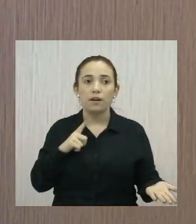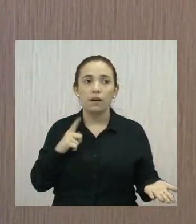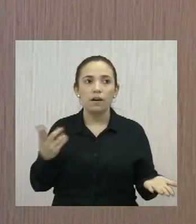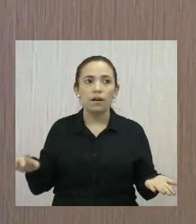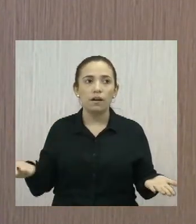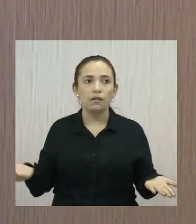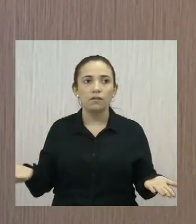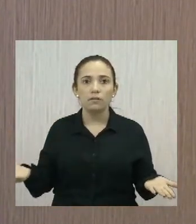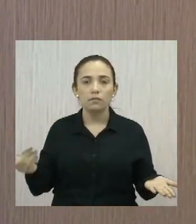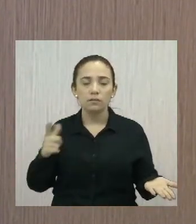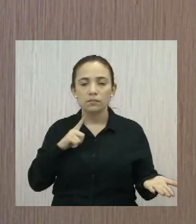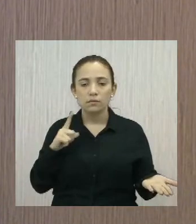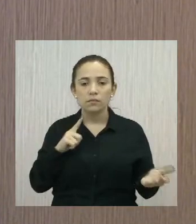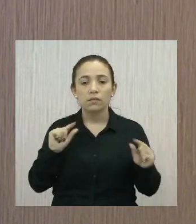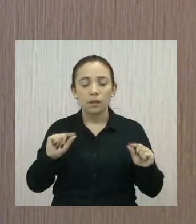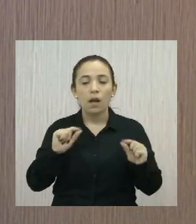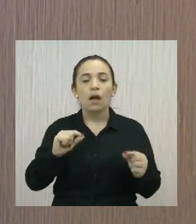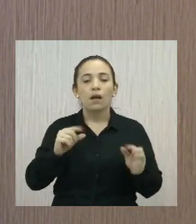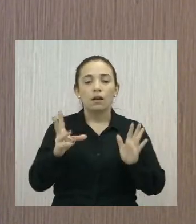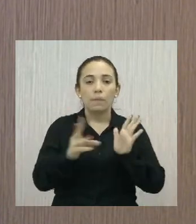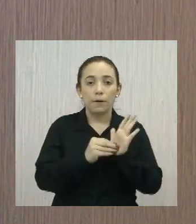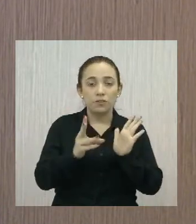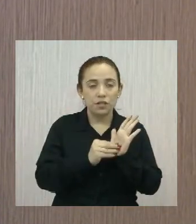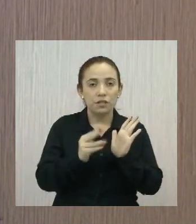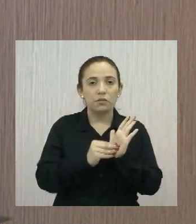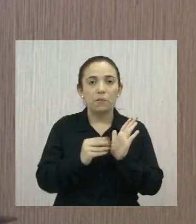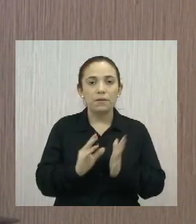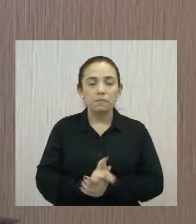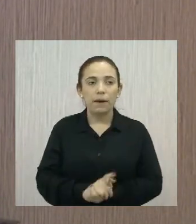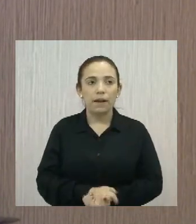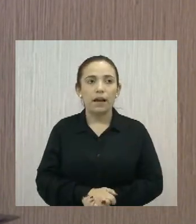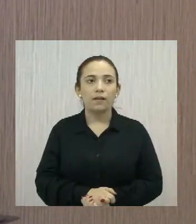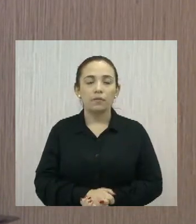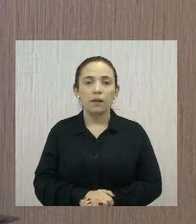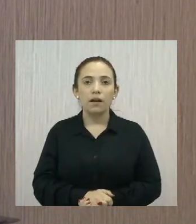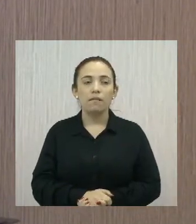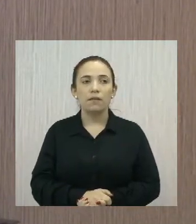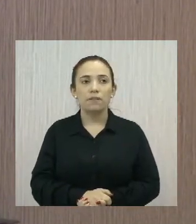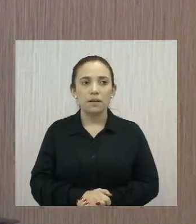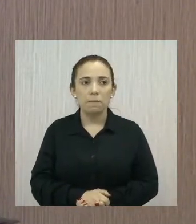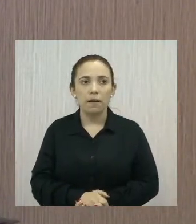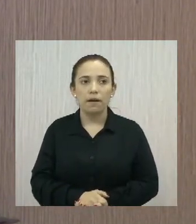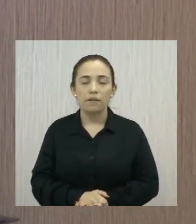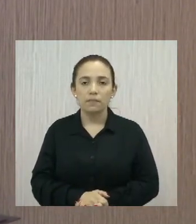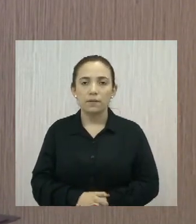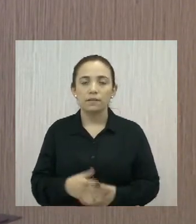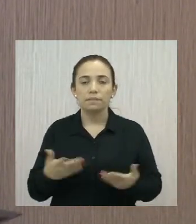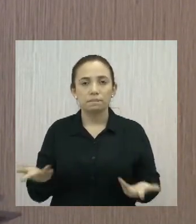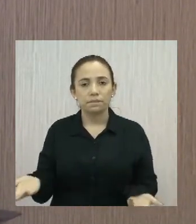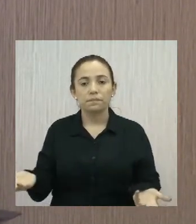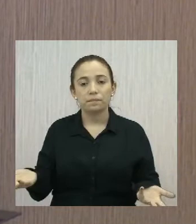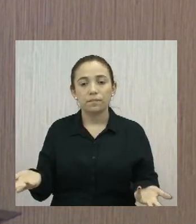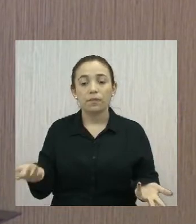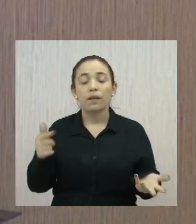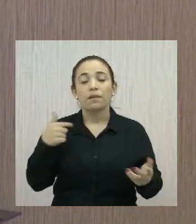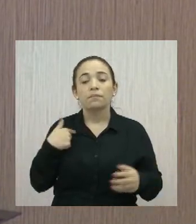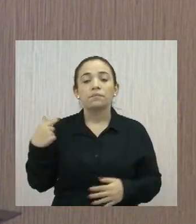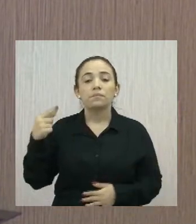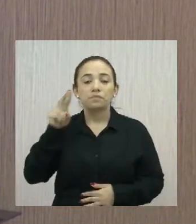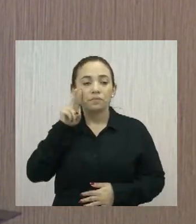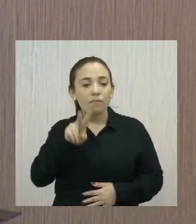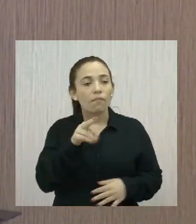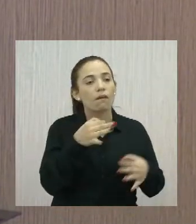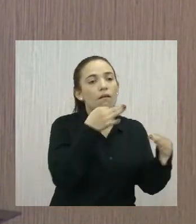para um MEI, e eu vou propor emendas em relação a isso. Mas percebo que houve o cuidado da gradação. Vi aqui sugestões